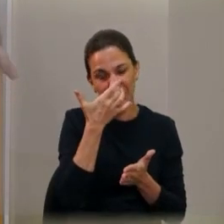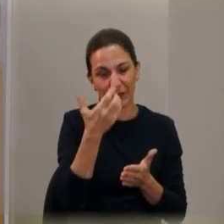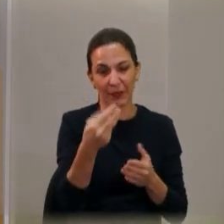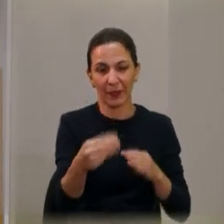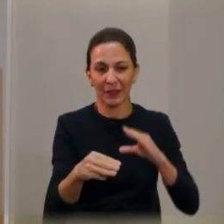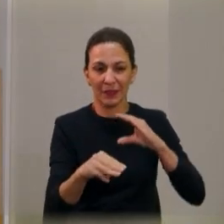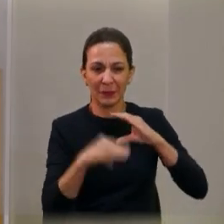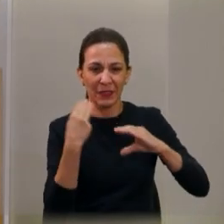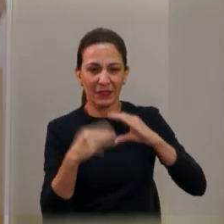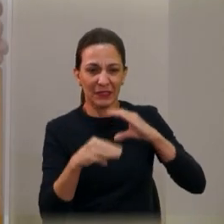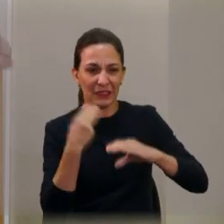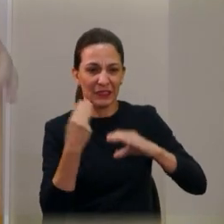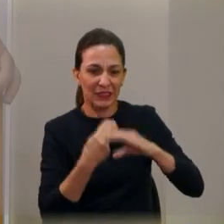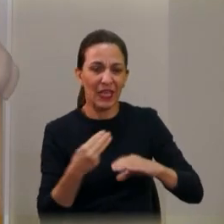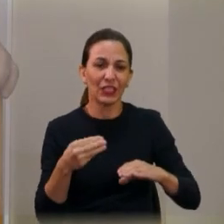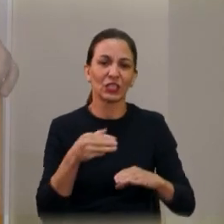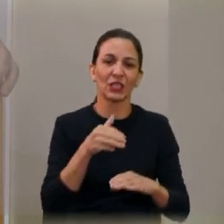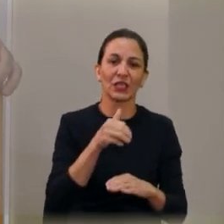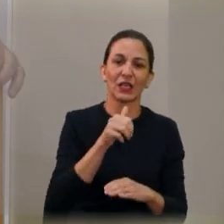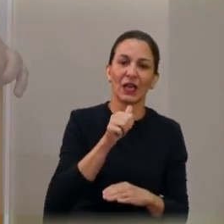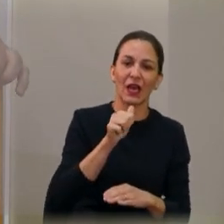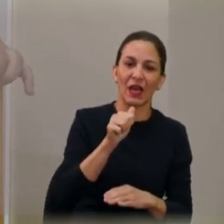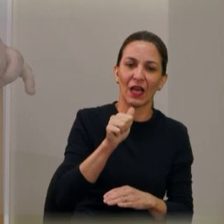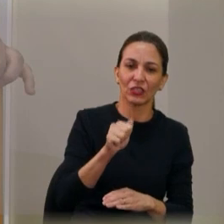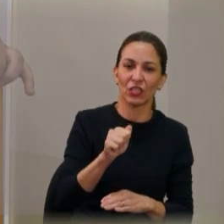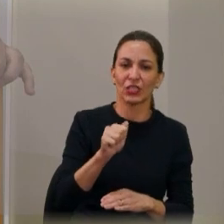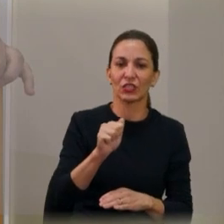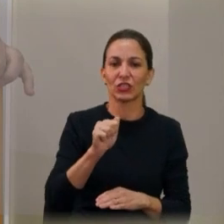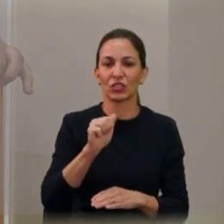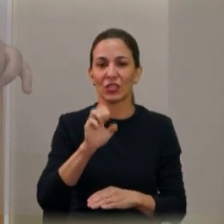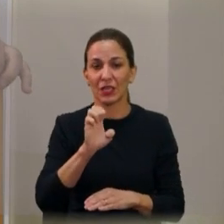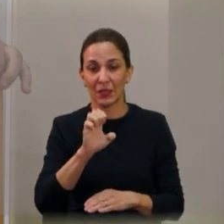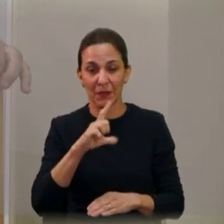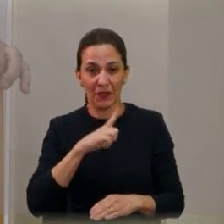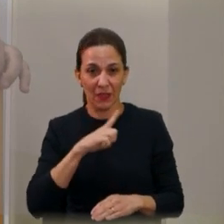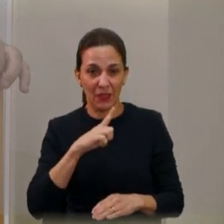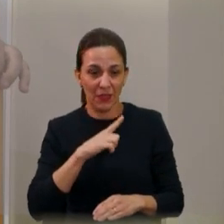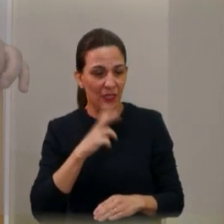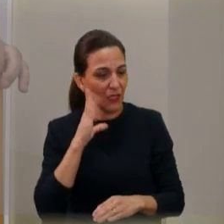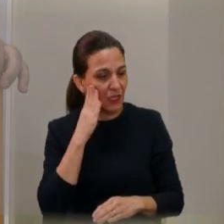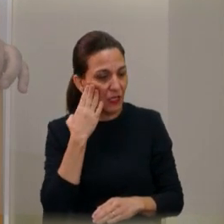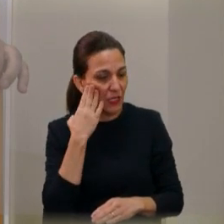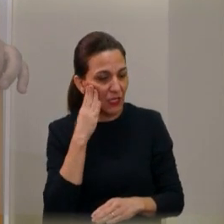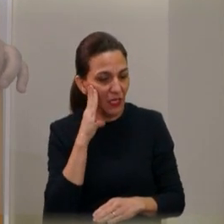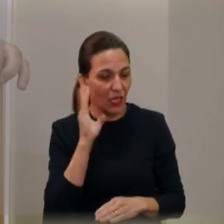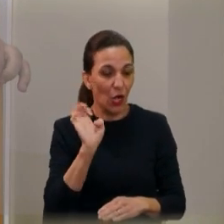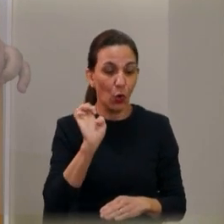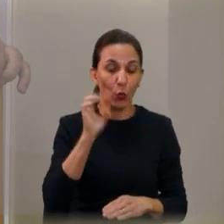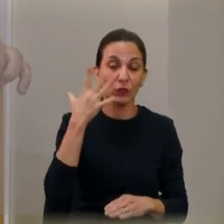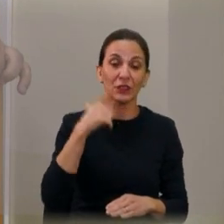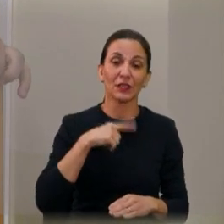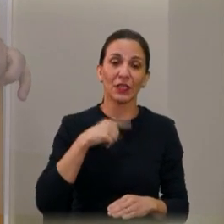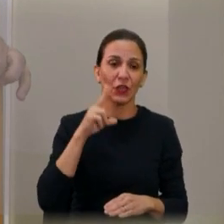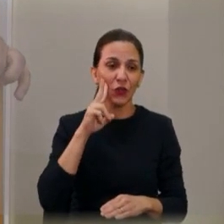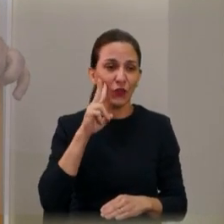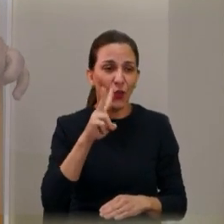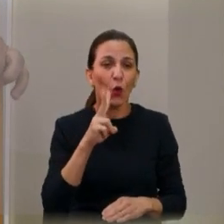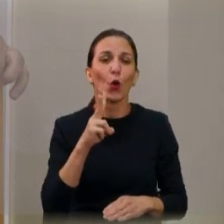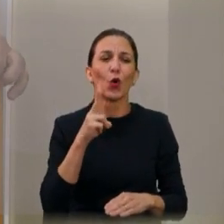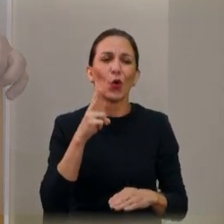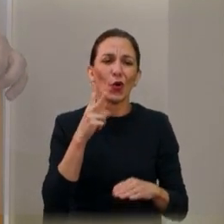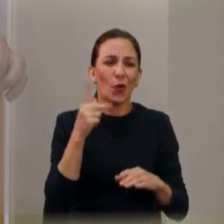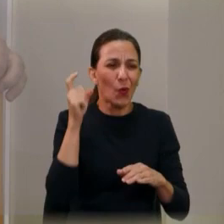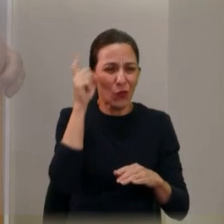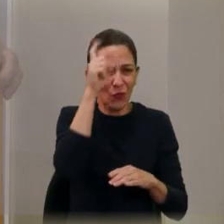da categoria logo a gente já entrou em contato com a secretaria de saúde para entender o que tava acontecendo a gente viu que foi um problema de